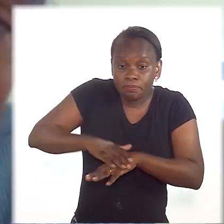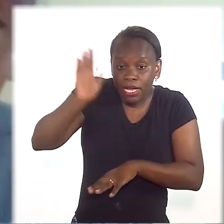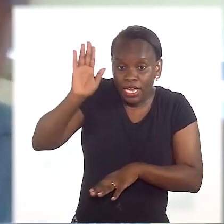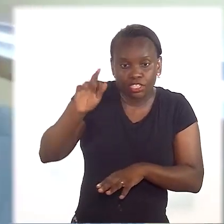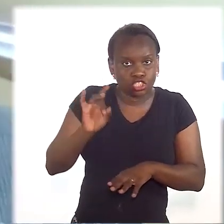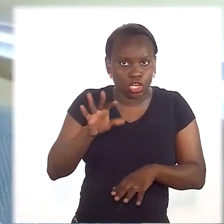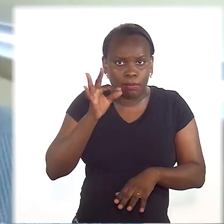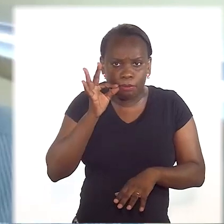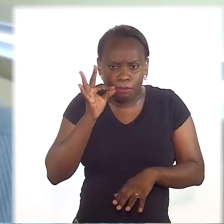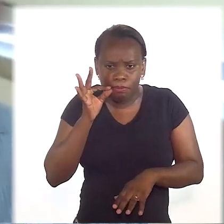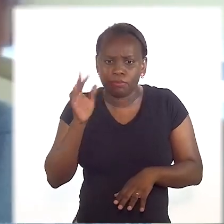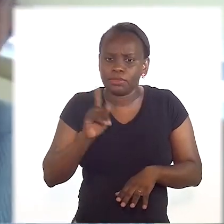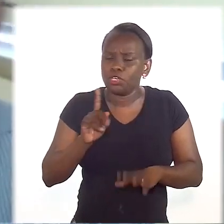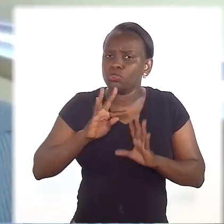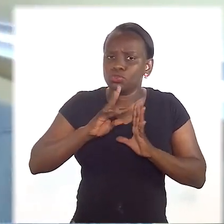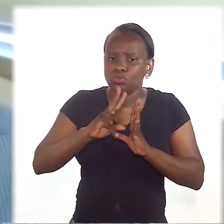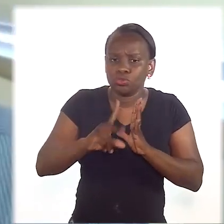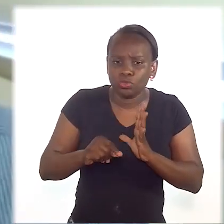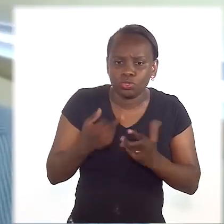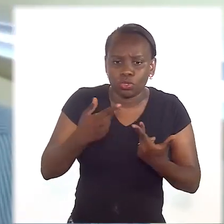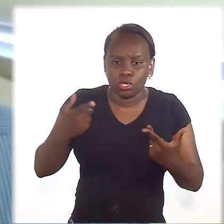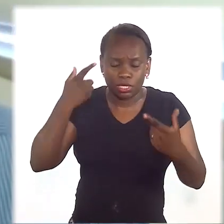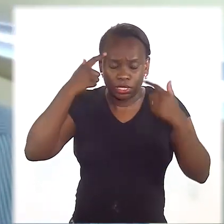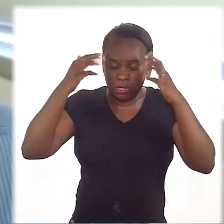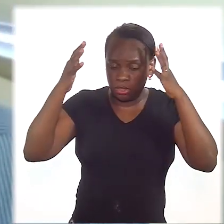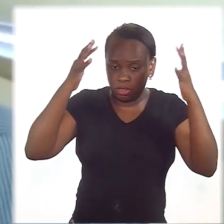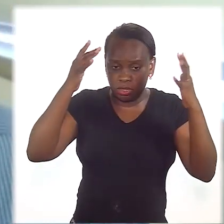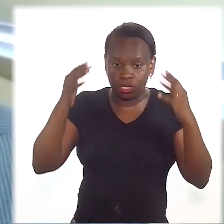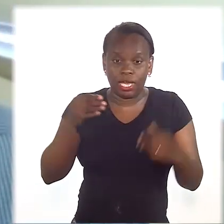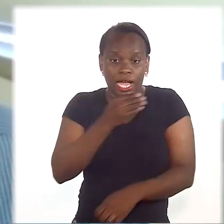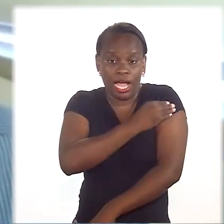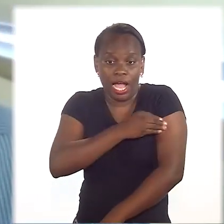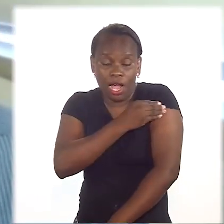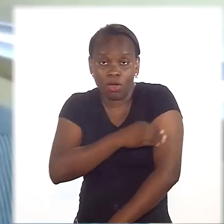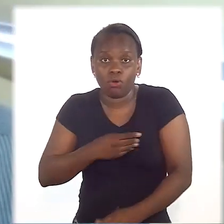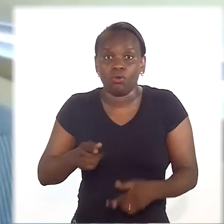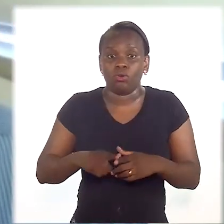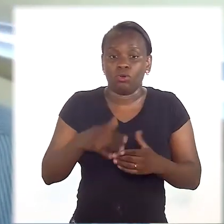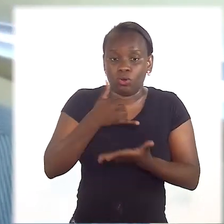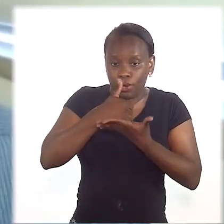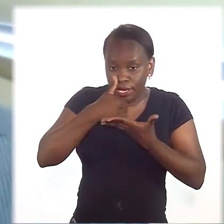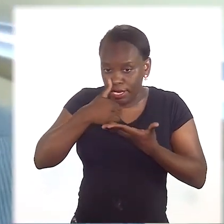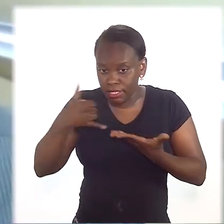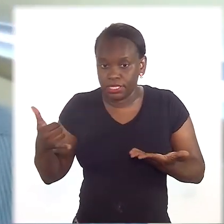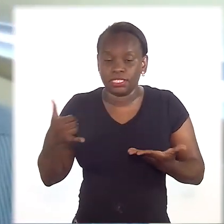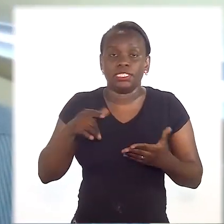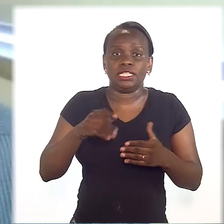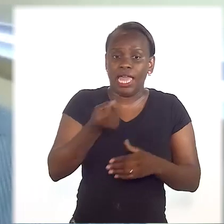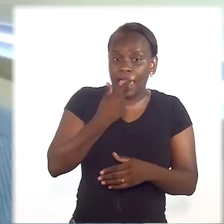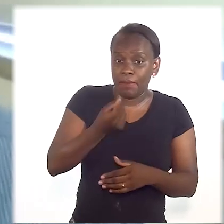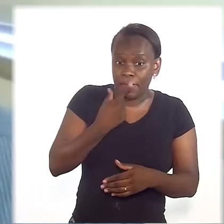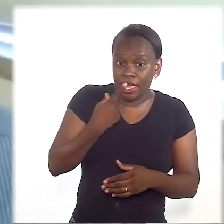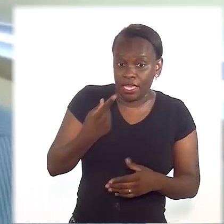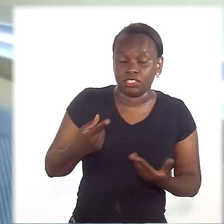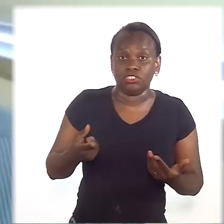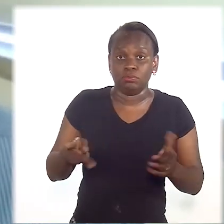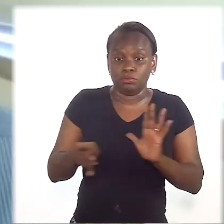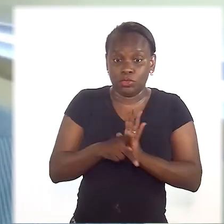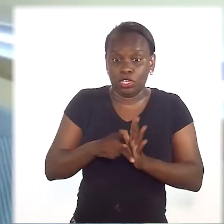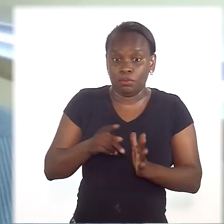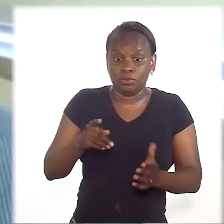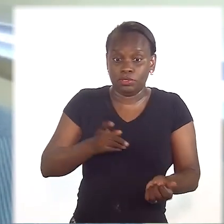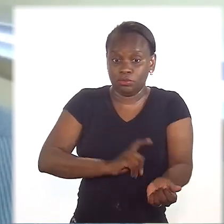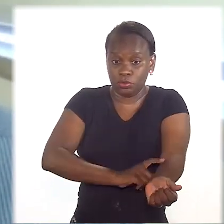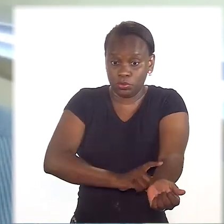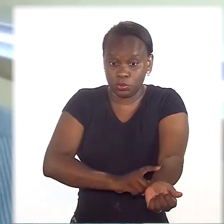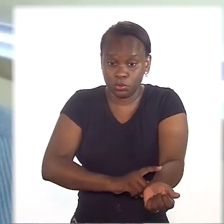não apenas da maconha, mas de todas as substâncias psicoativas, como o álcool, a cocaína, medicações para o